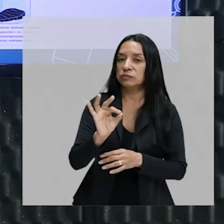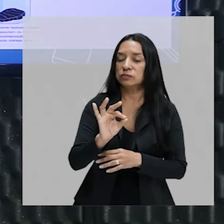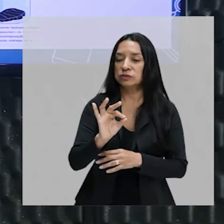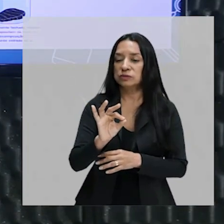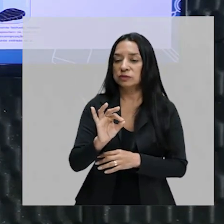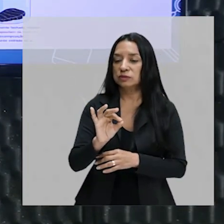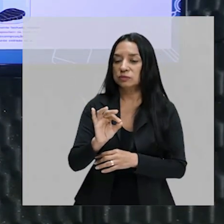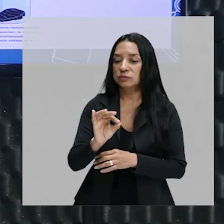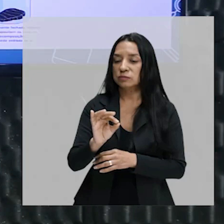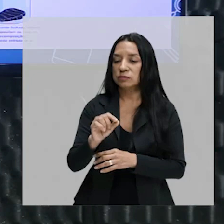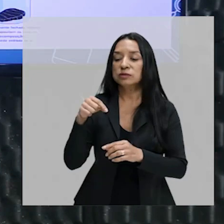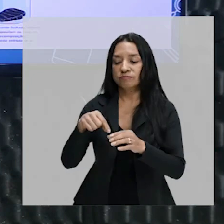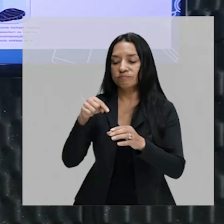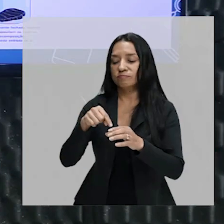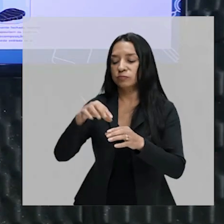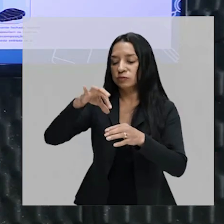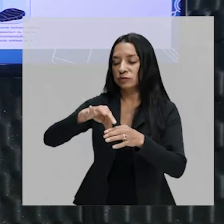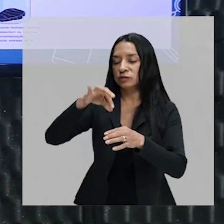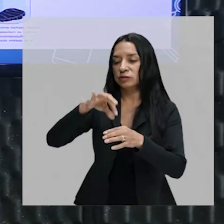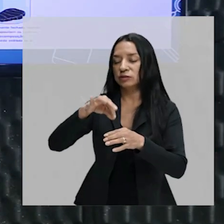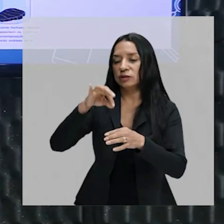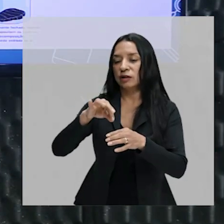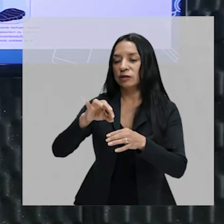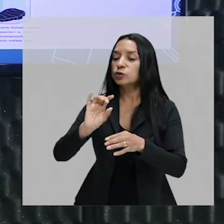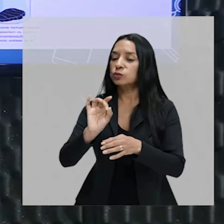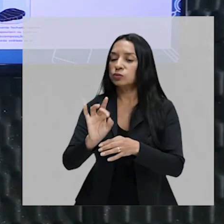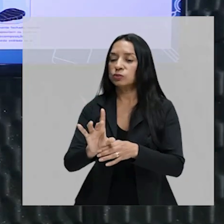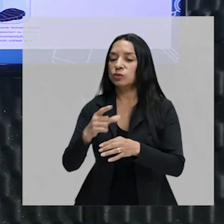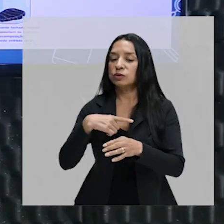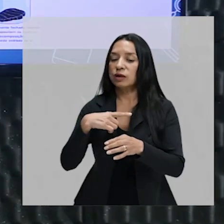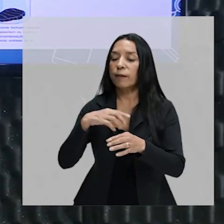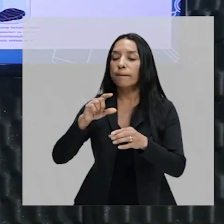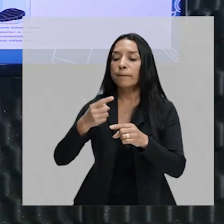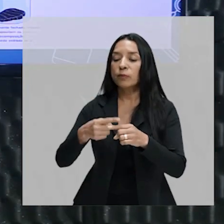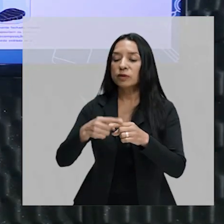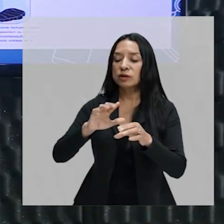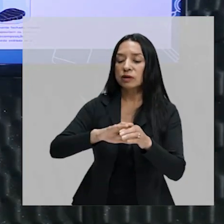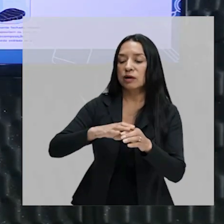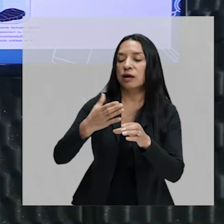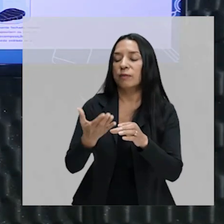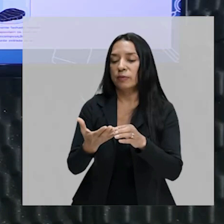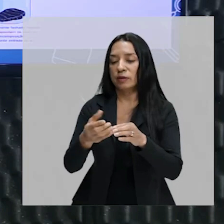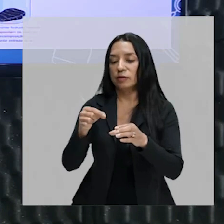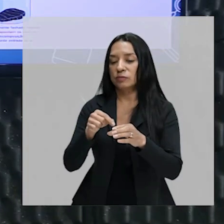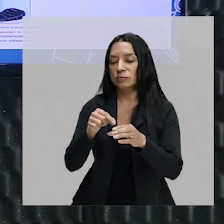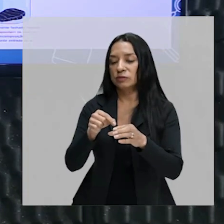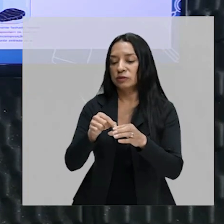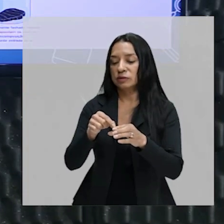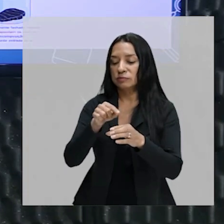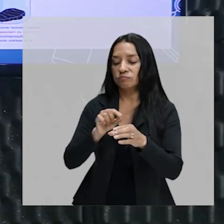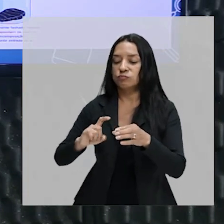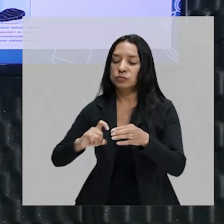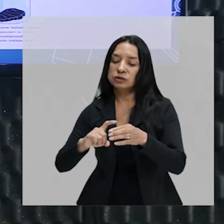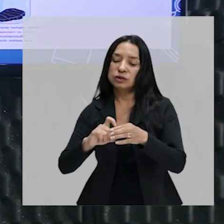que estão presentes nessa carne aqui só estavam aqui porque o frasco tava aberto tá e as larvas que estão aqui